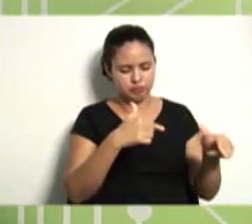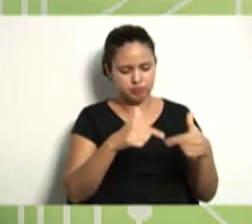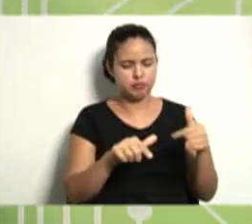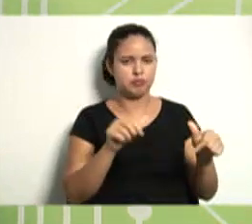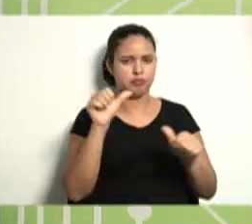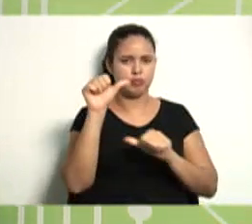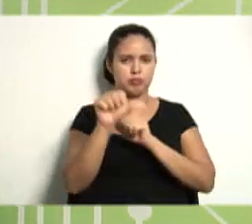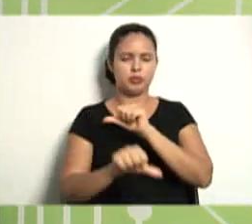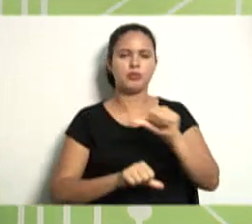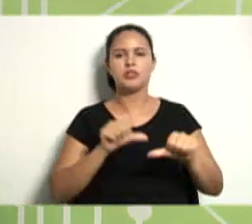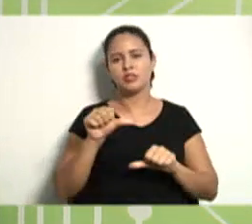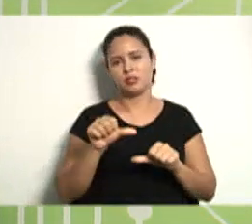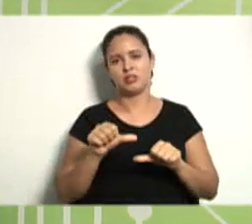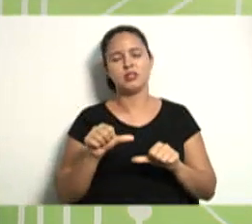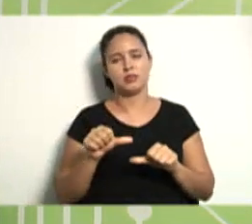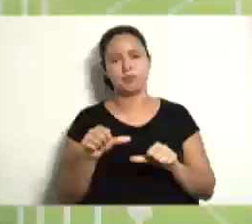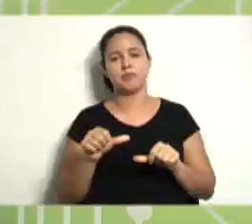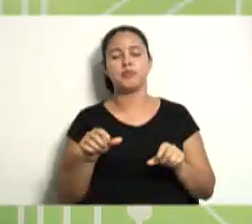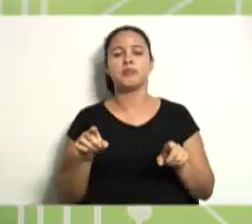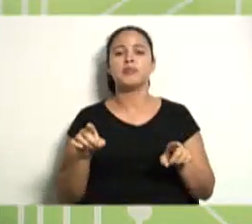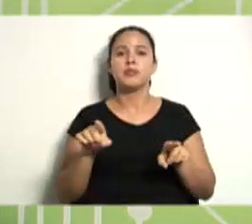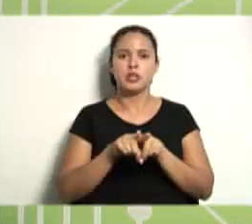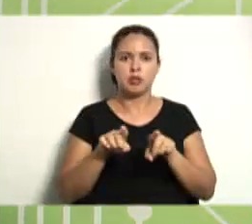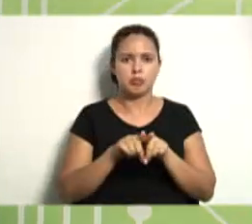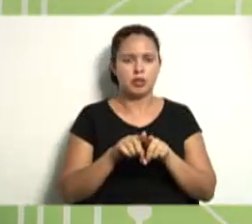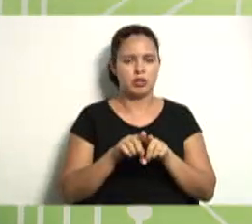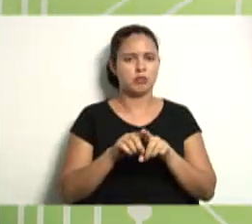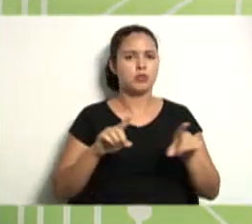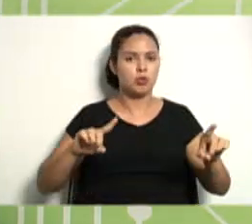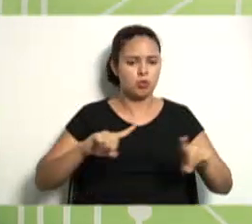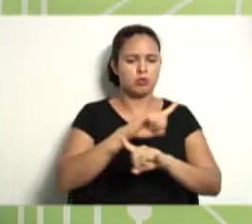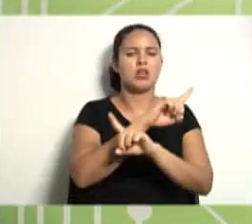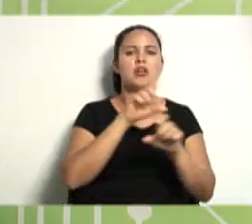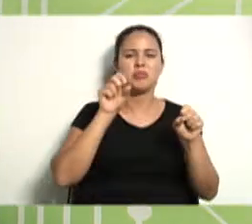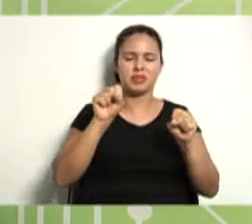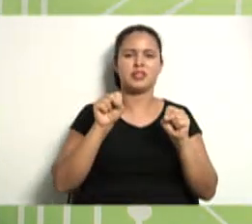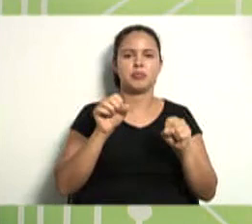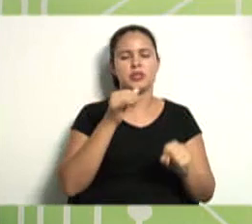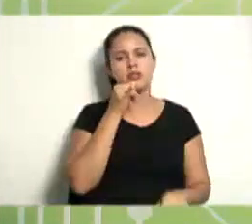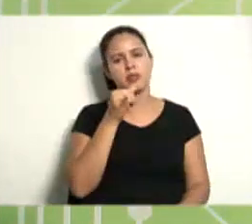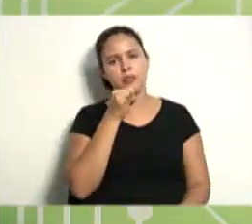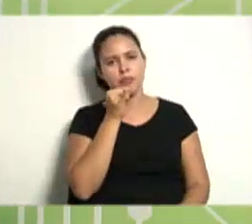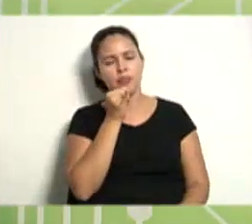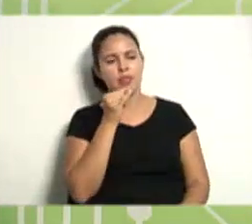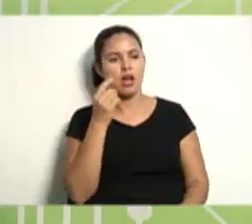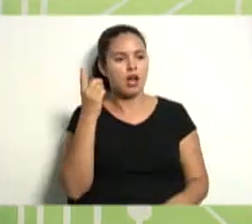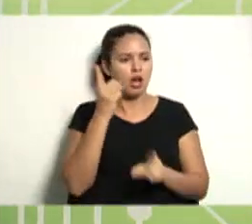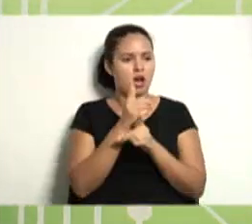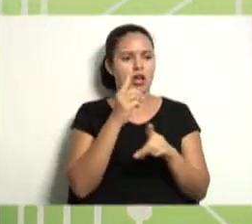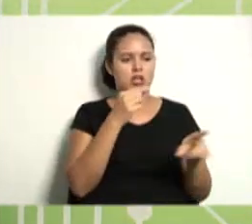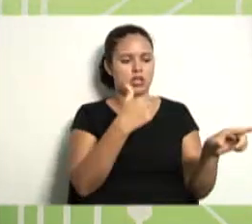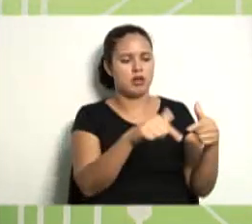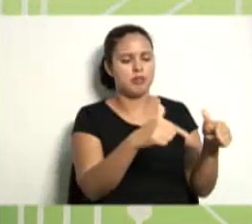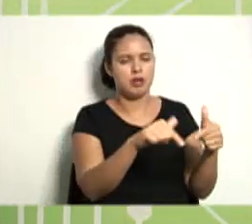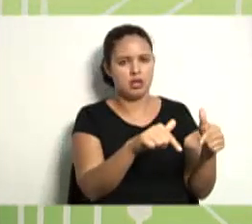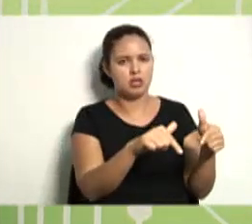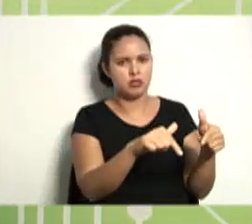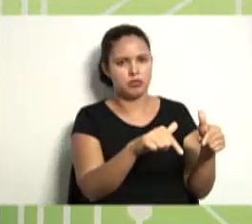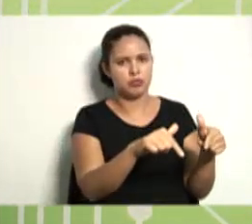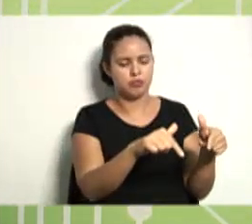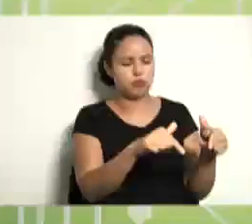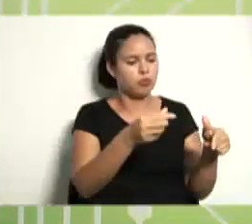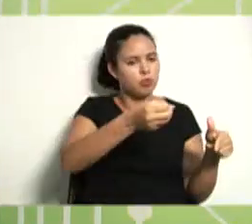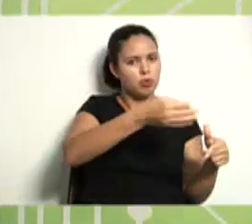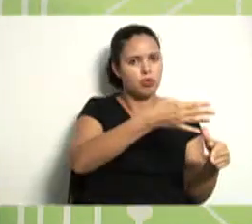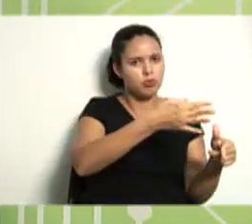isso pode acontecer também no inverso. Se a gente descobre uma nova forma de trabalhar, a gente também muda as nossas